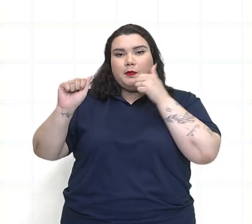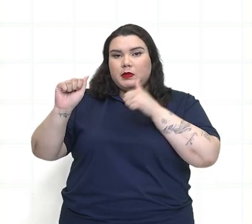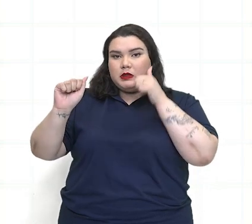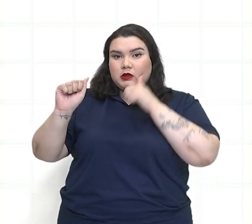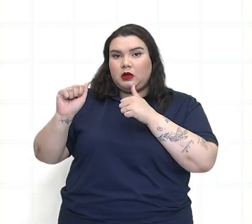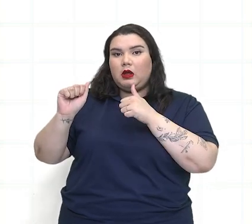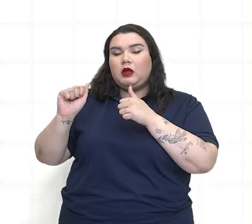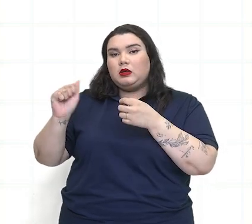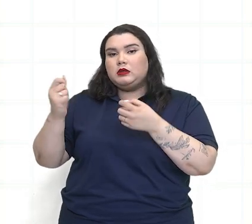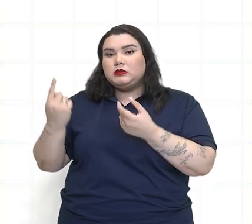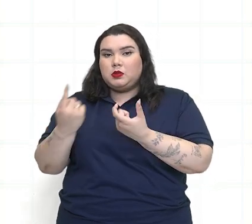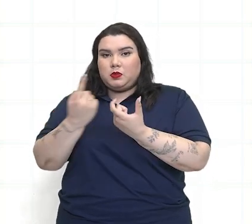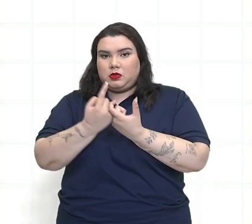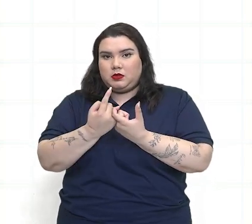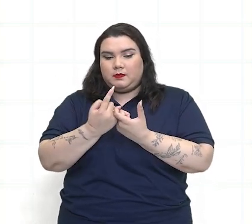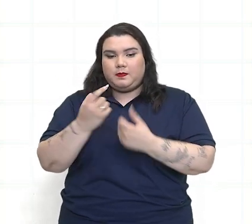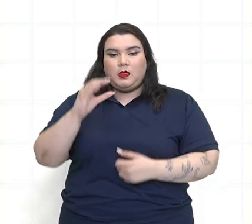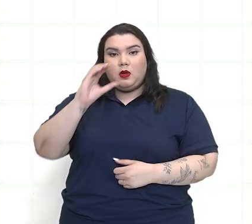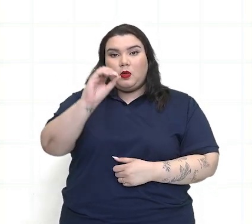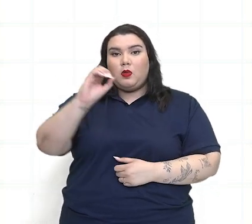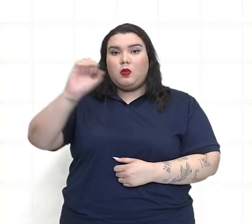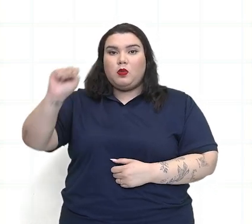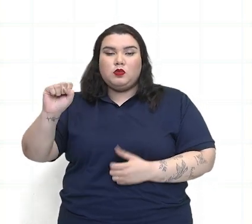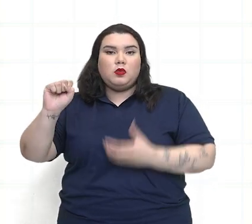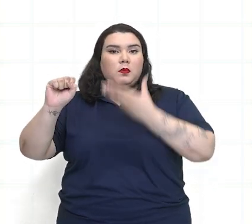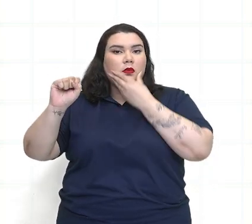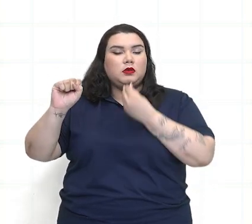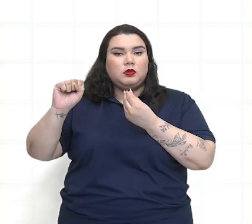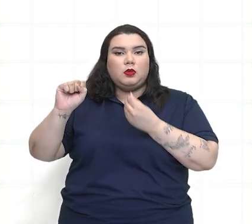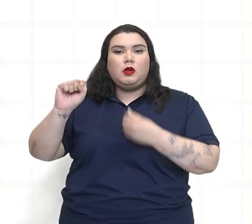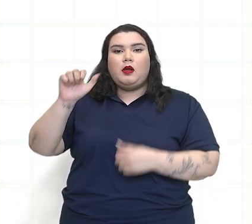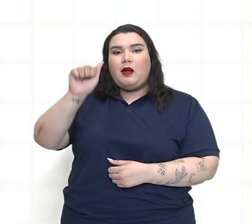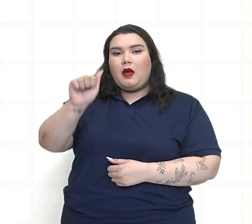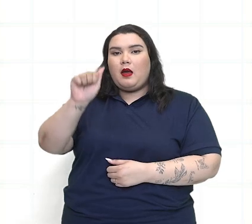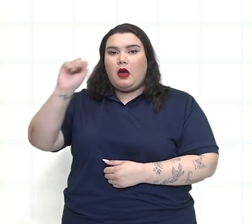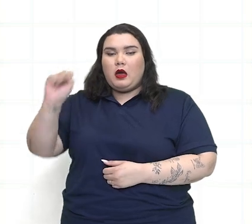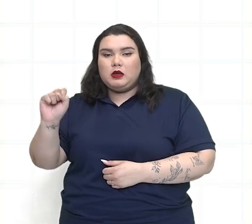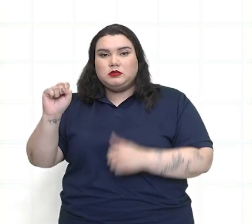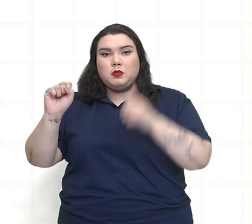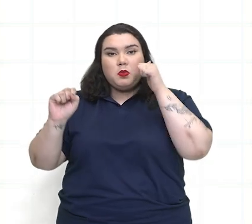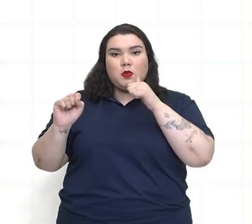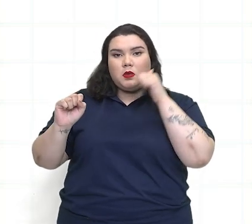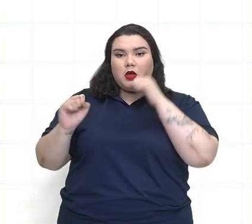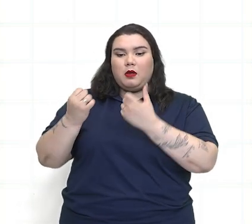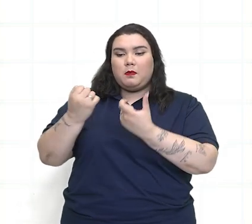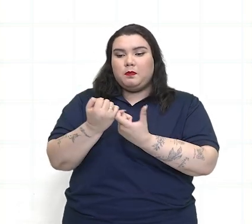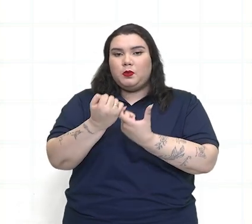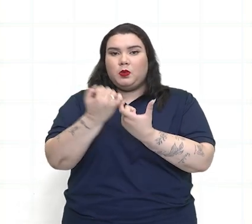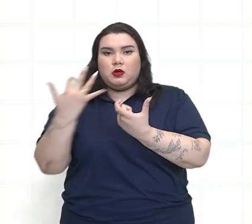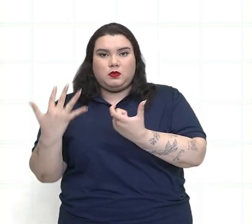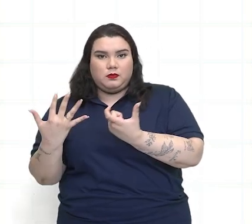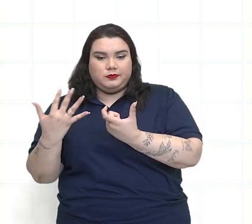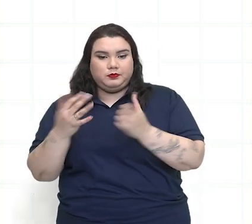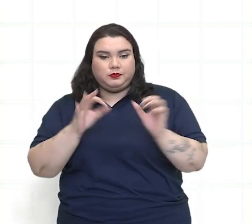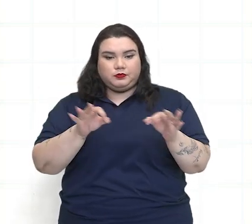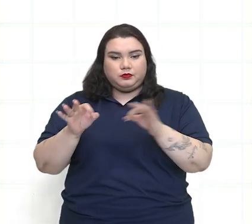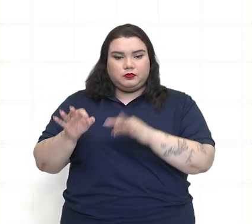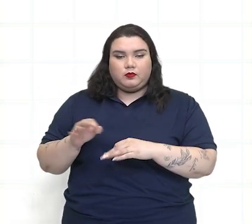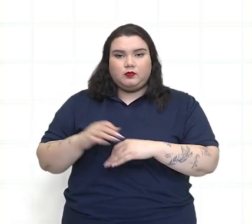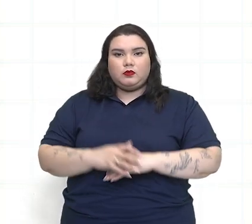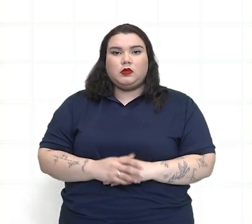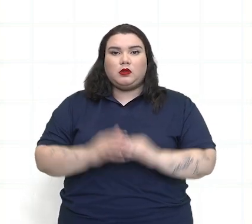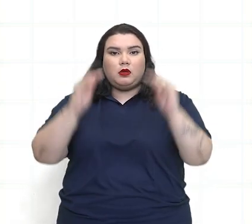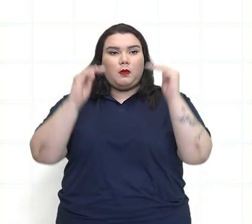singular, os masculino plural, as feminino plural. Os